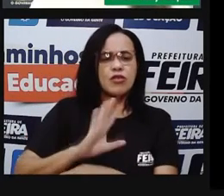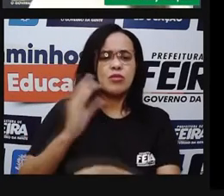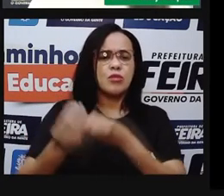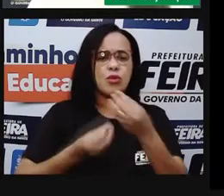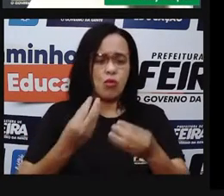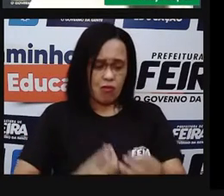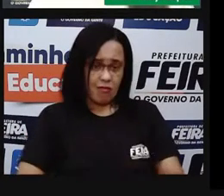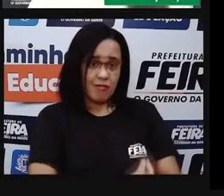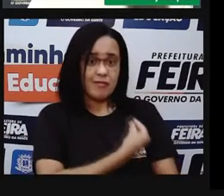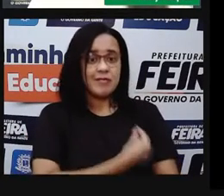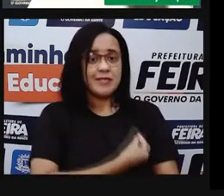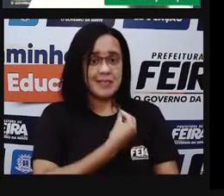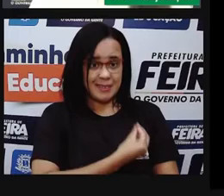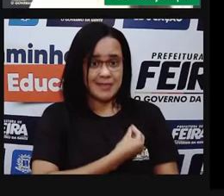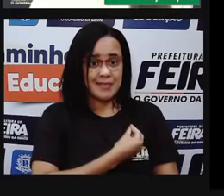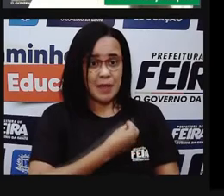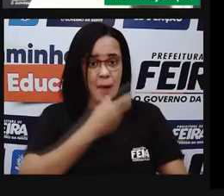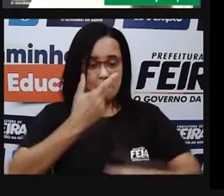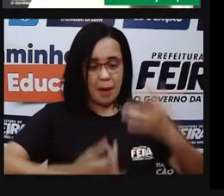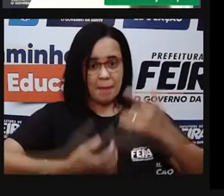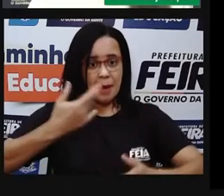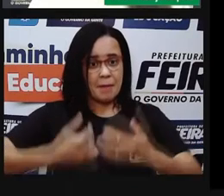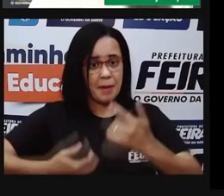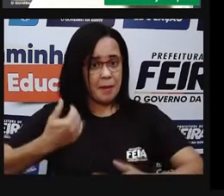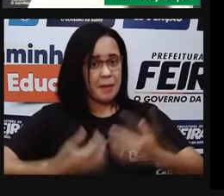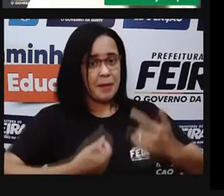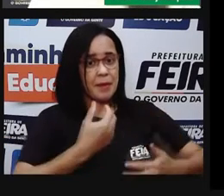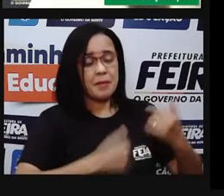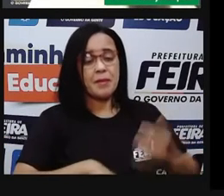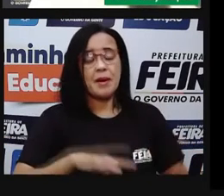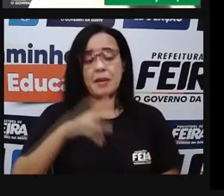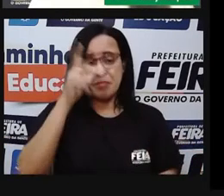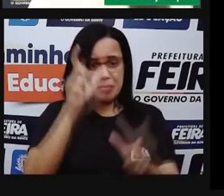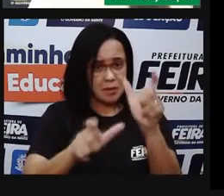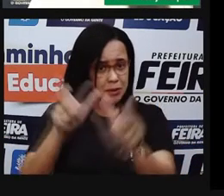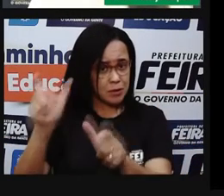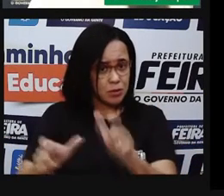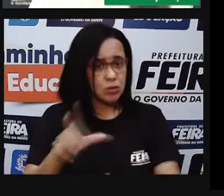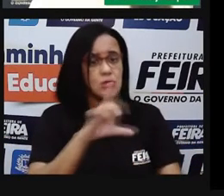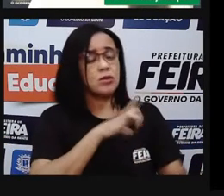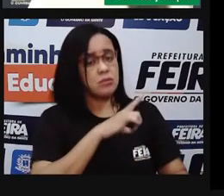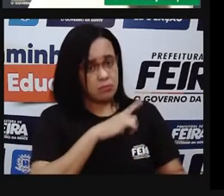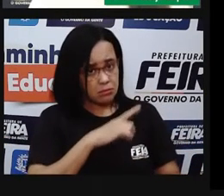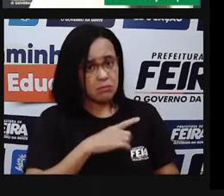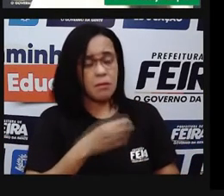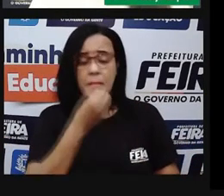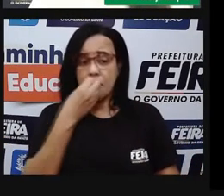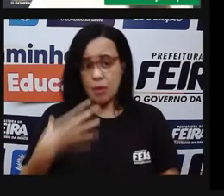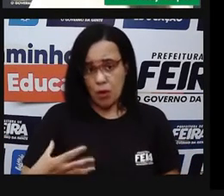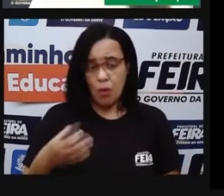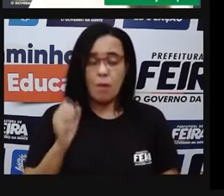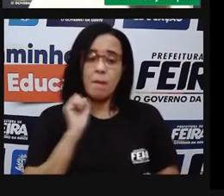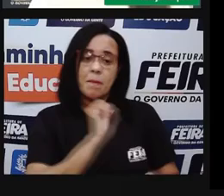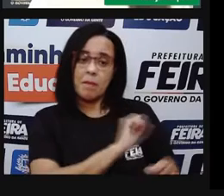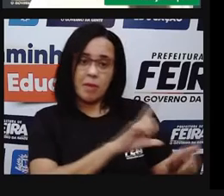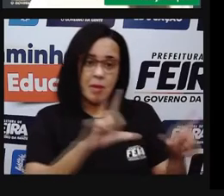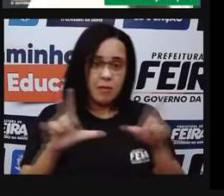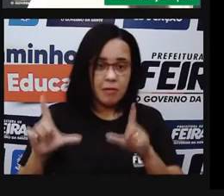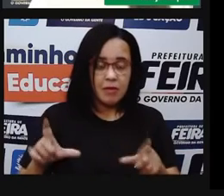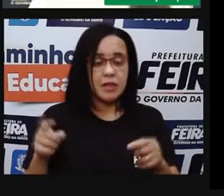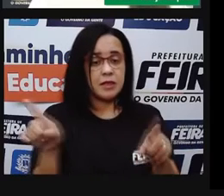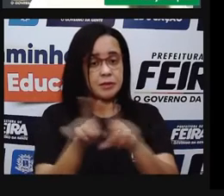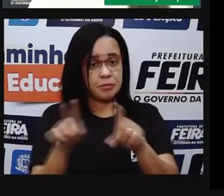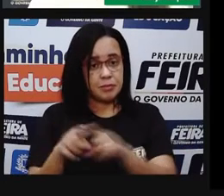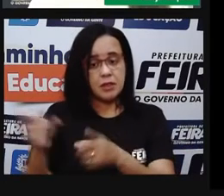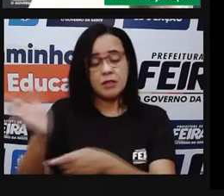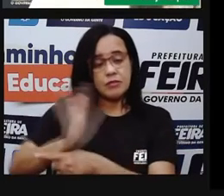indico para vocês que procurem, que busquem, assistir alguns documentários. Às vezes a gente fica assistindo, perdendo tanto tempo com coisa banal, né,